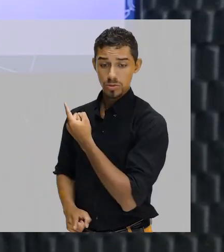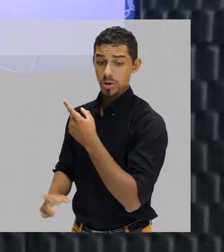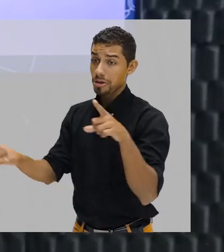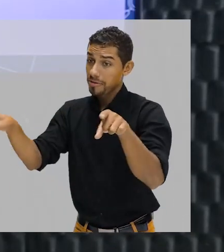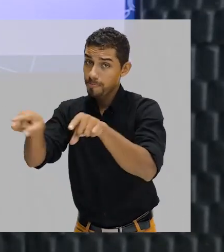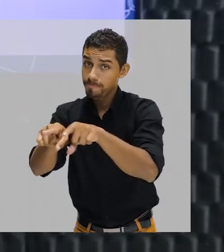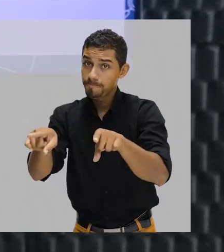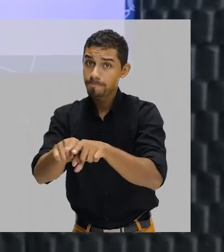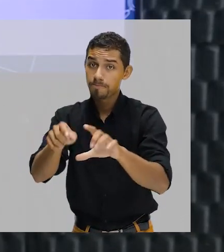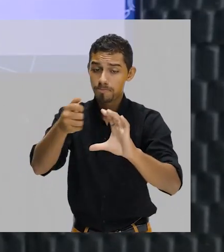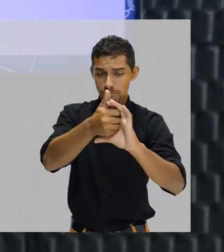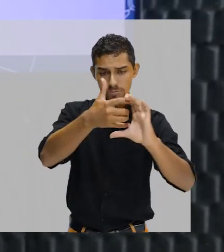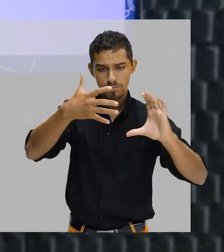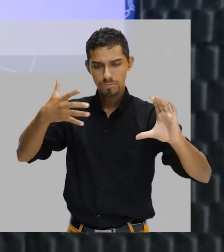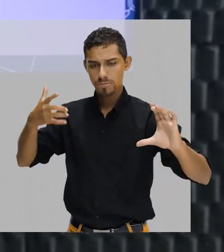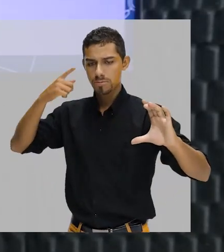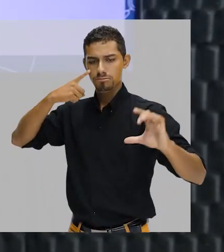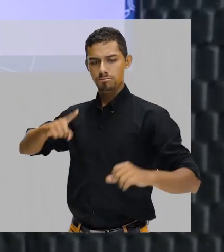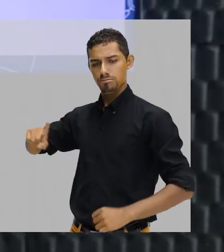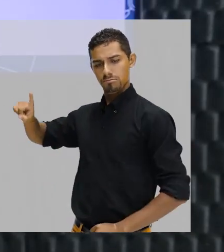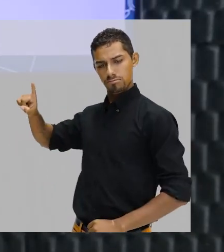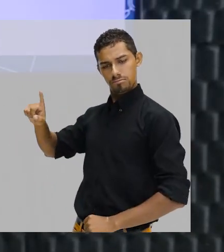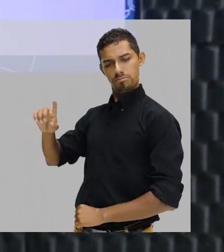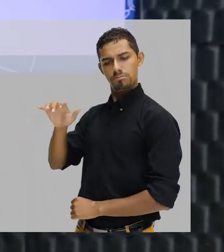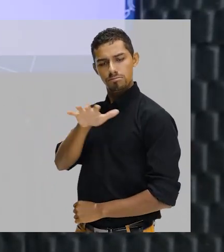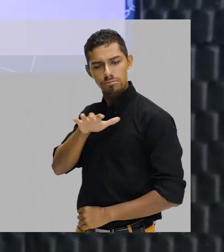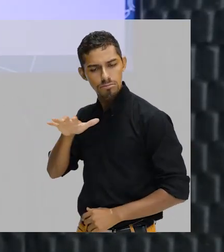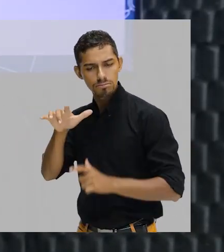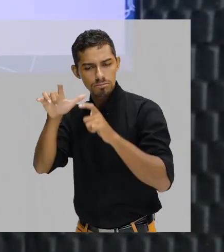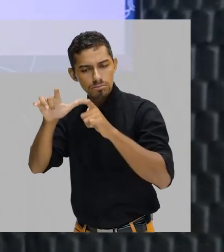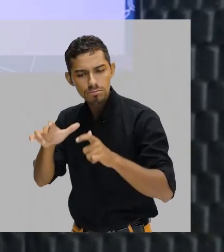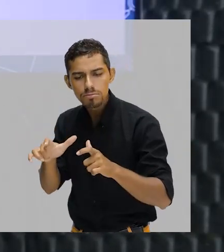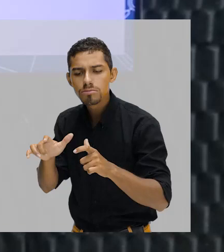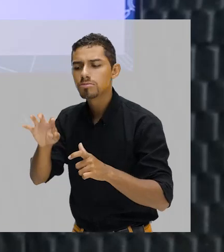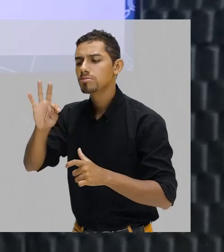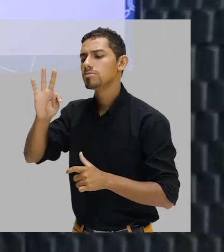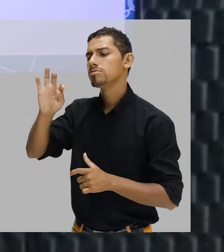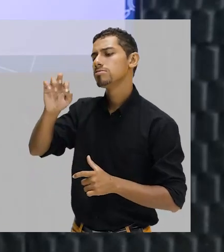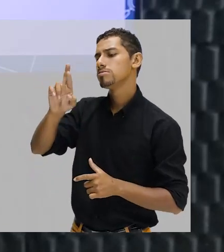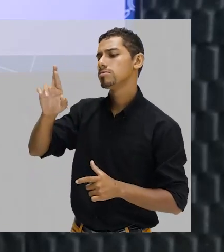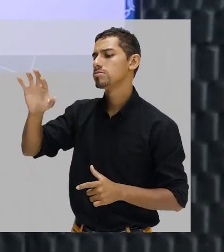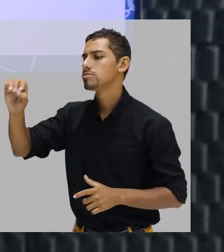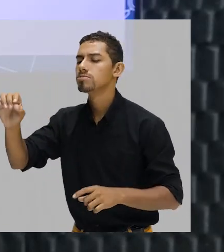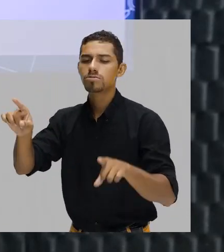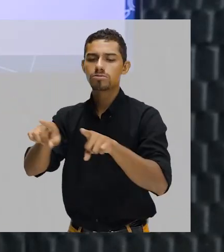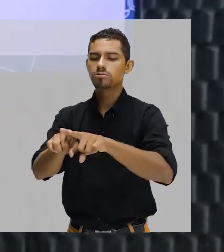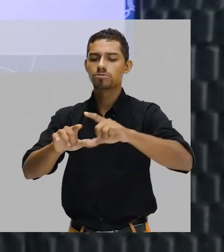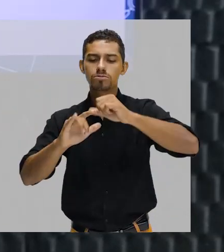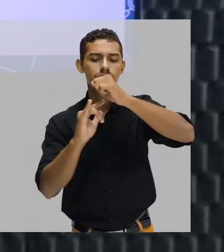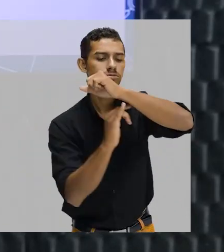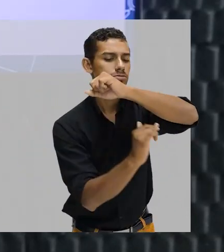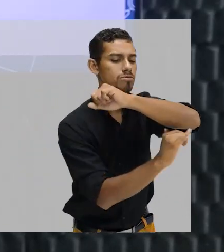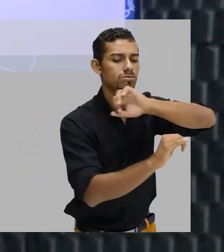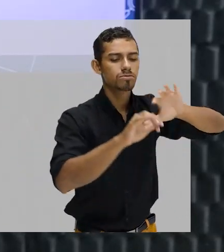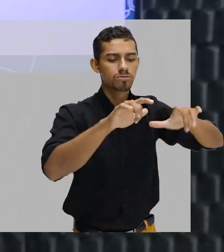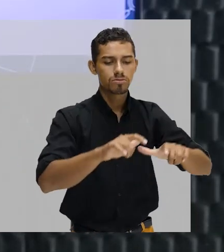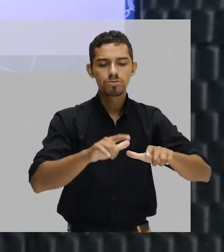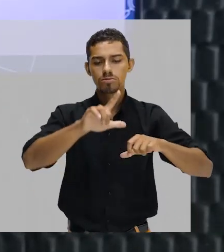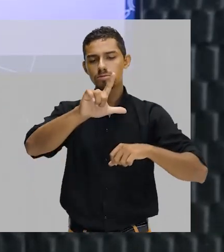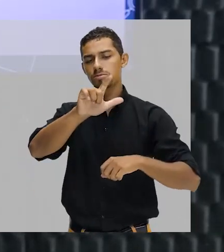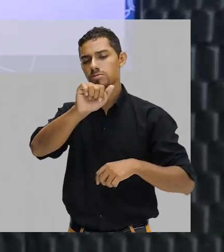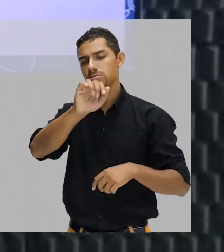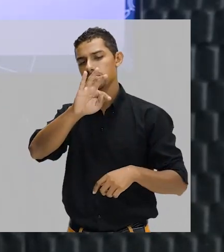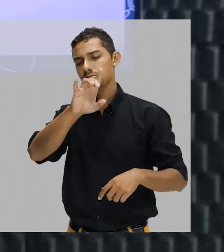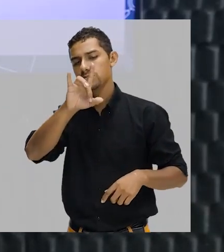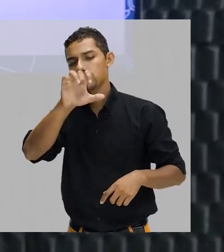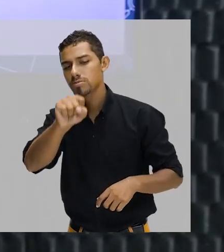vamos falar sobre as características aí do nosso território relativa a fronteiras, relativa à latitude, longitude,